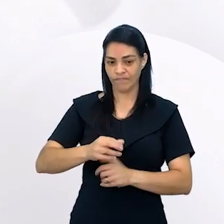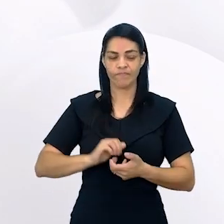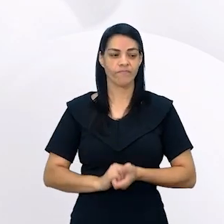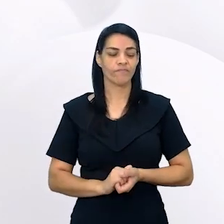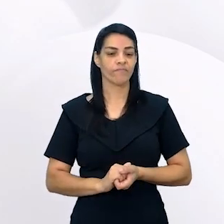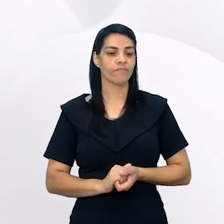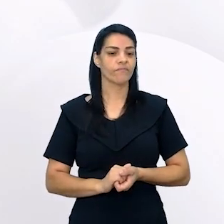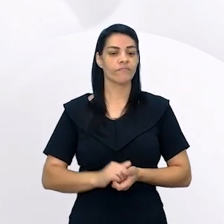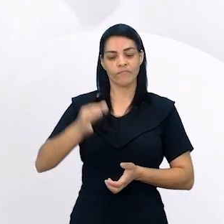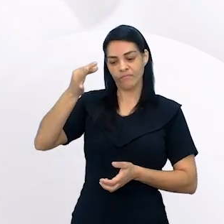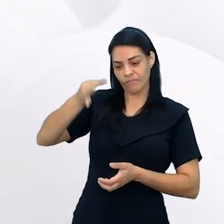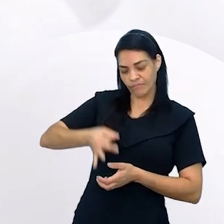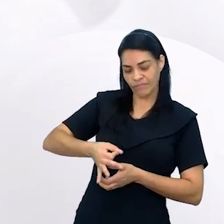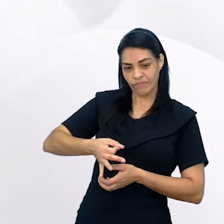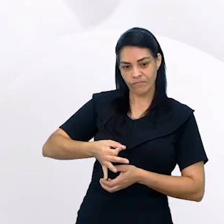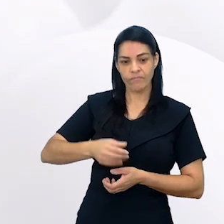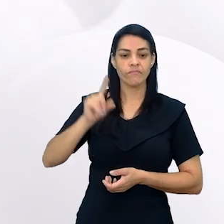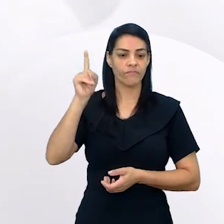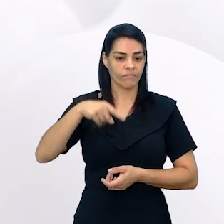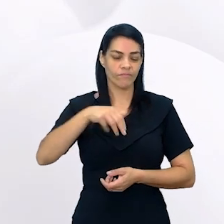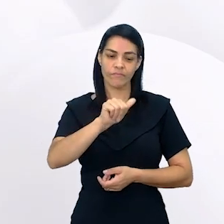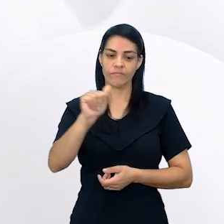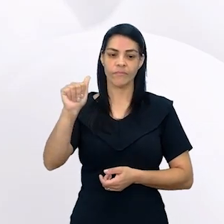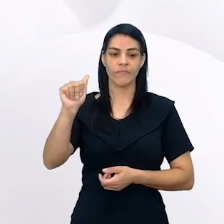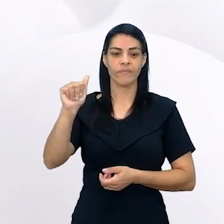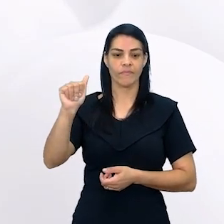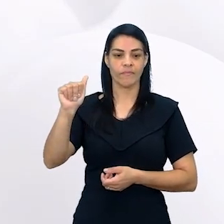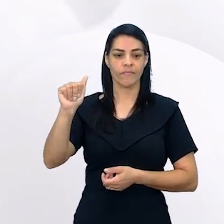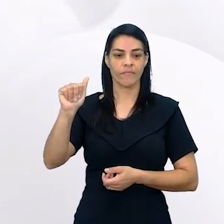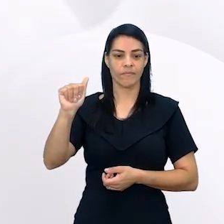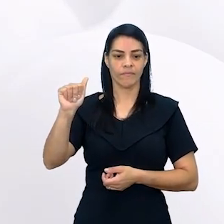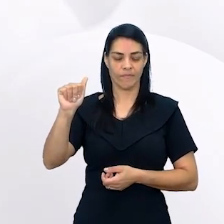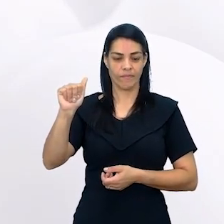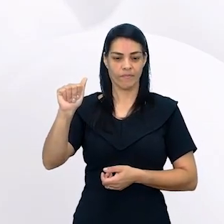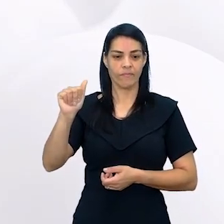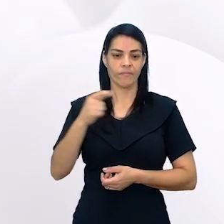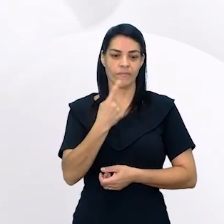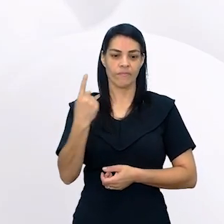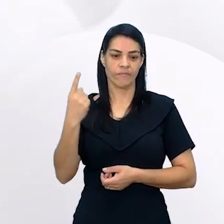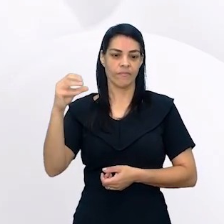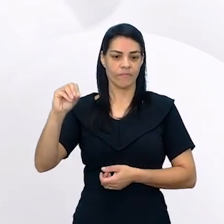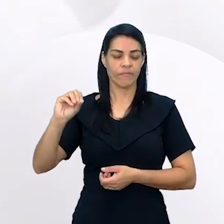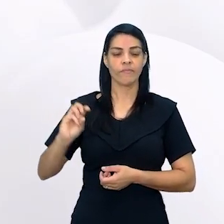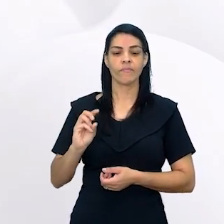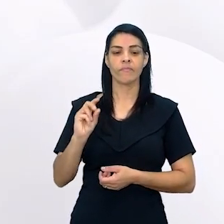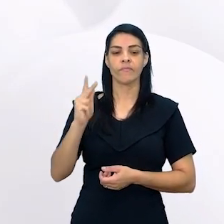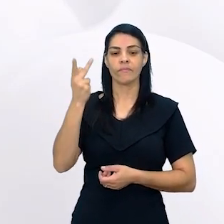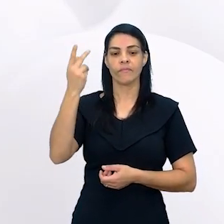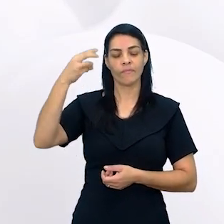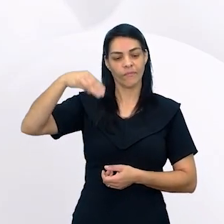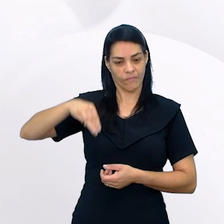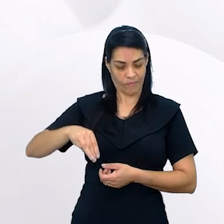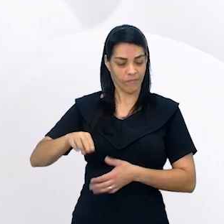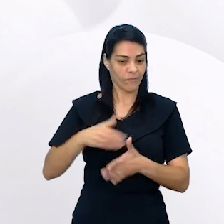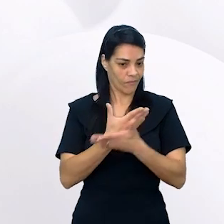alternativa correta aí é alternativa é alternativa a e a gente hipoteticamente Possivelmente aí